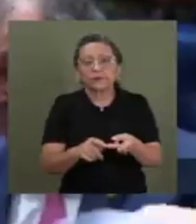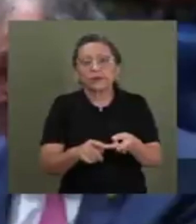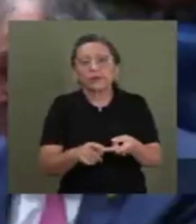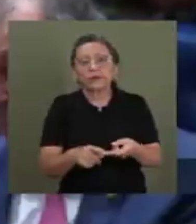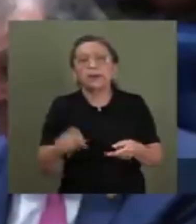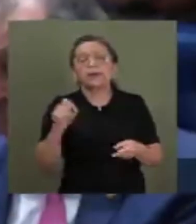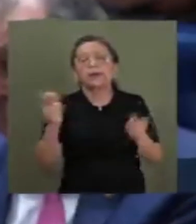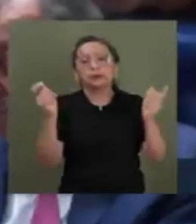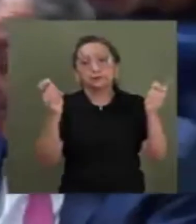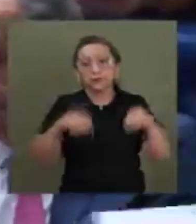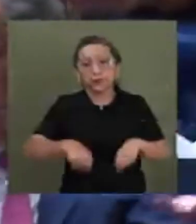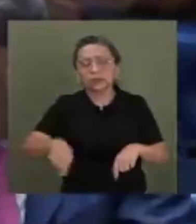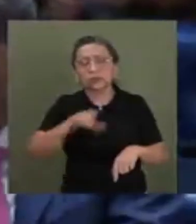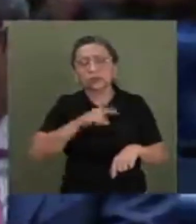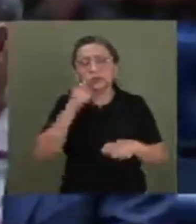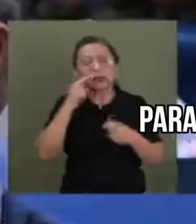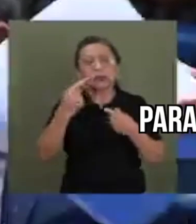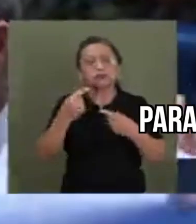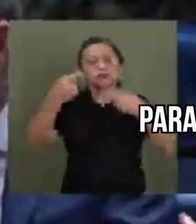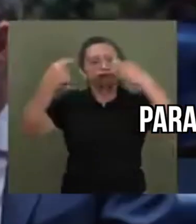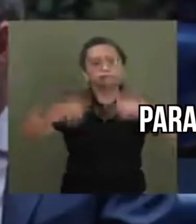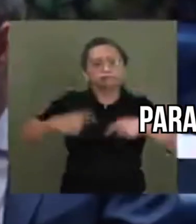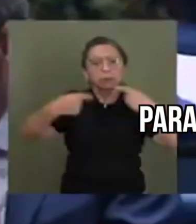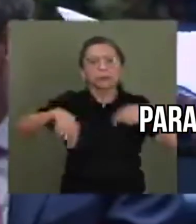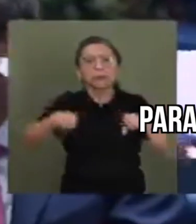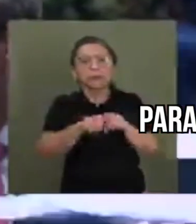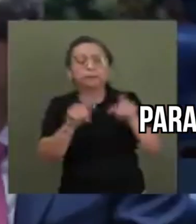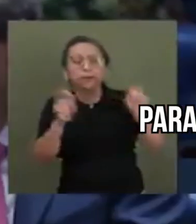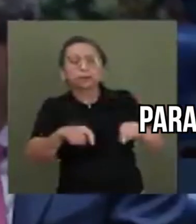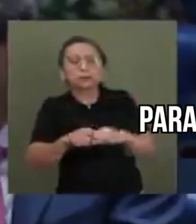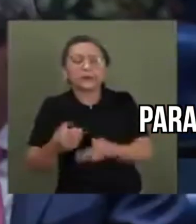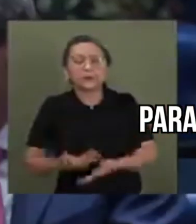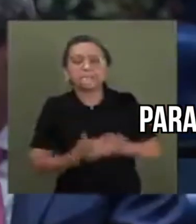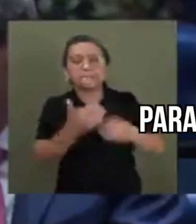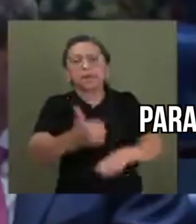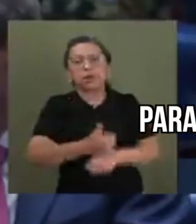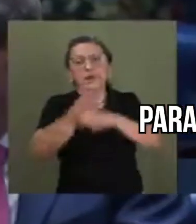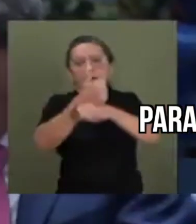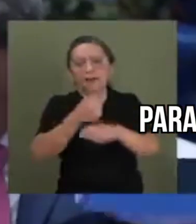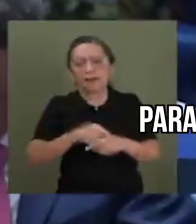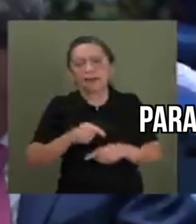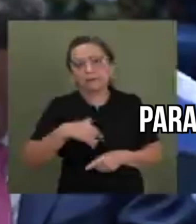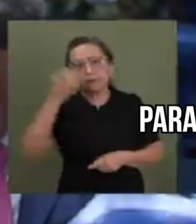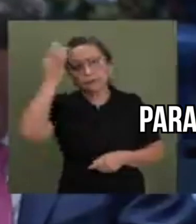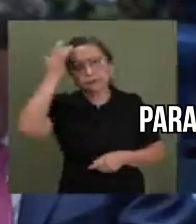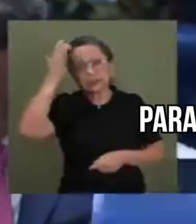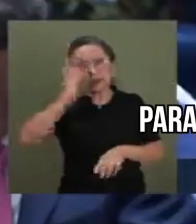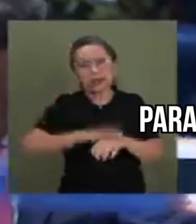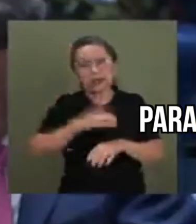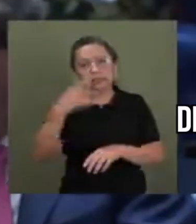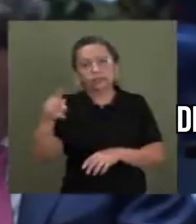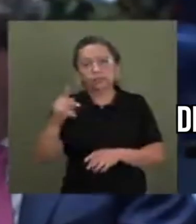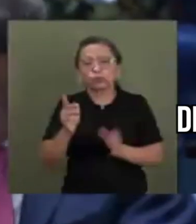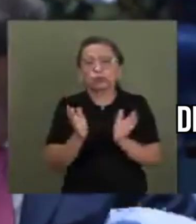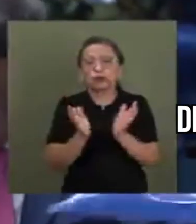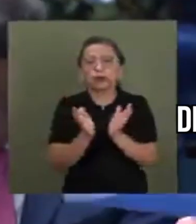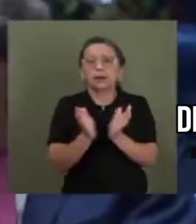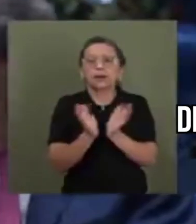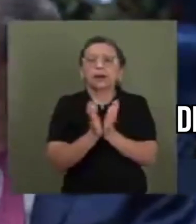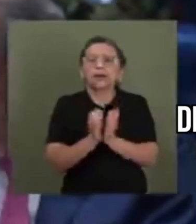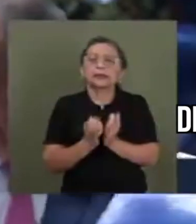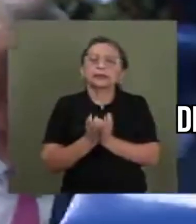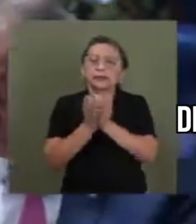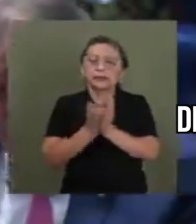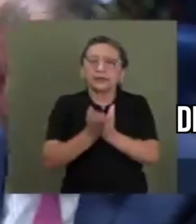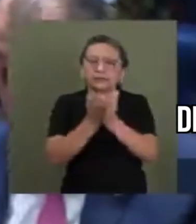se possa ser competitivo e para que se possa modernizar, inclusive, a sua frota de